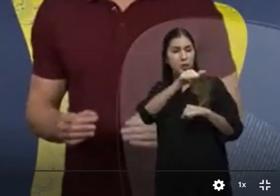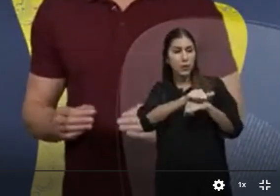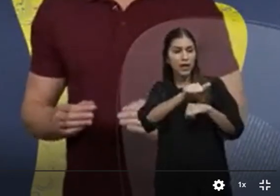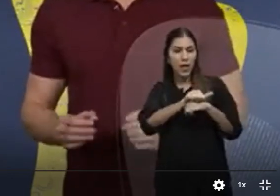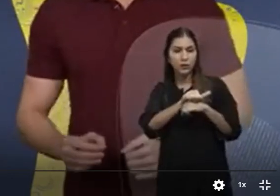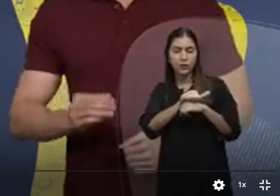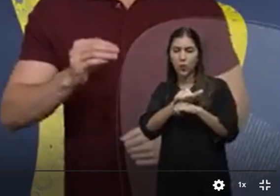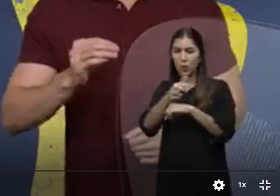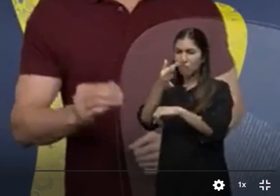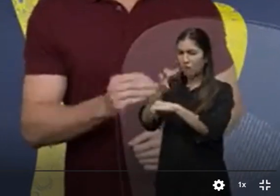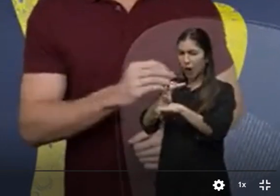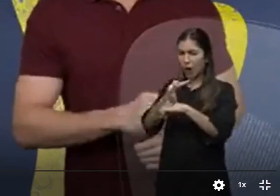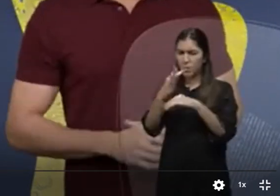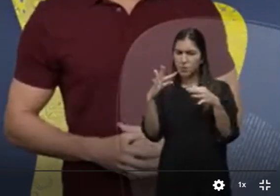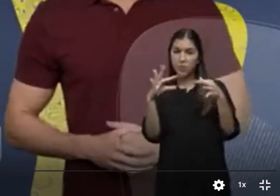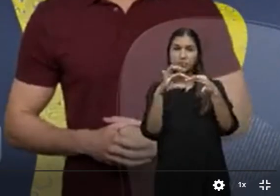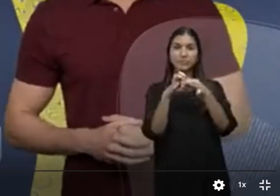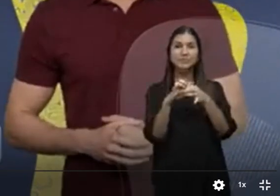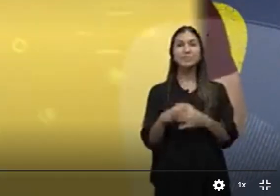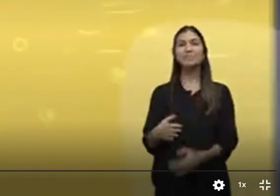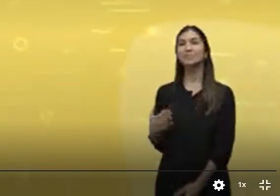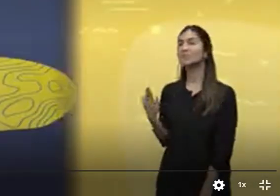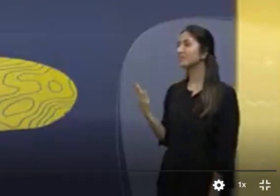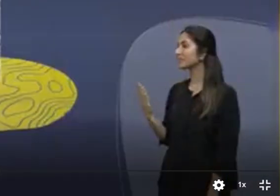e aço, o concreto armado.